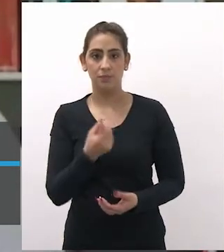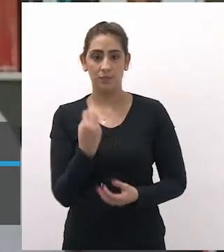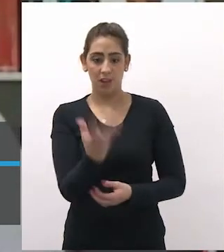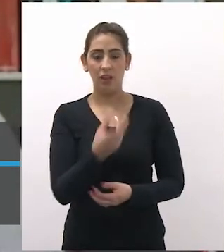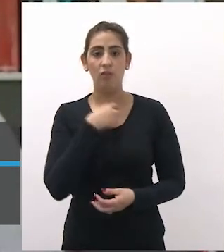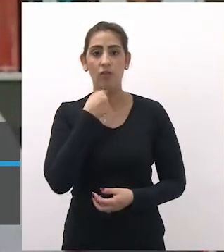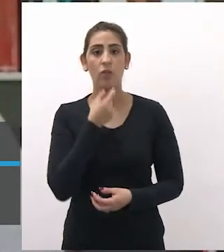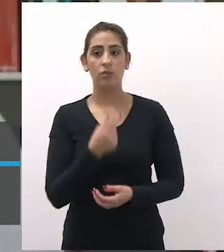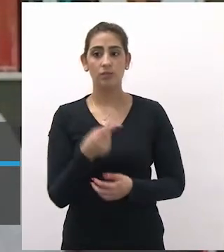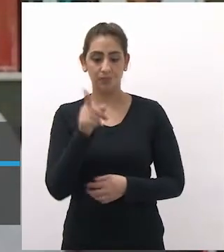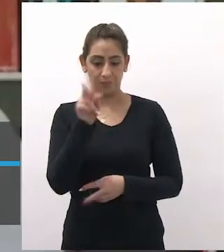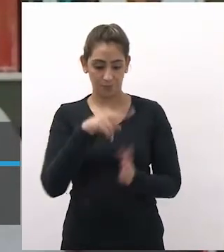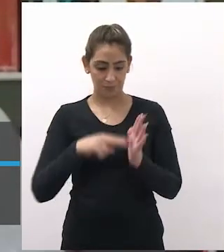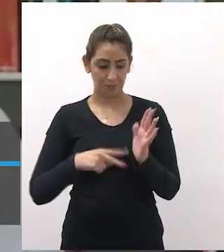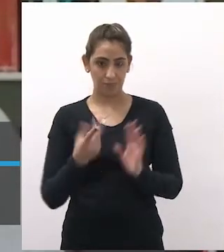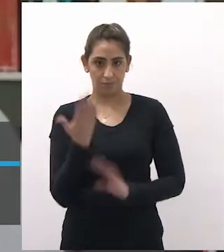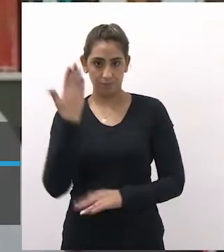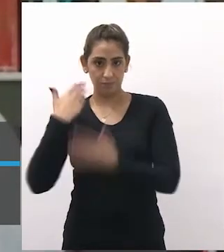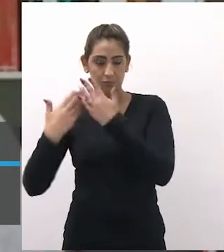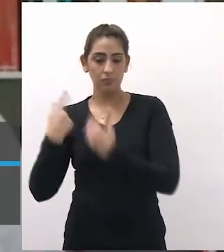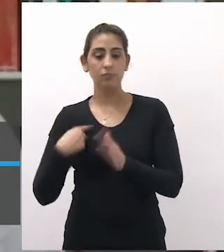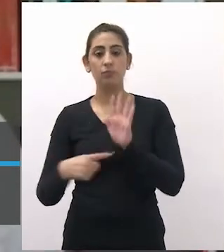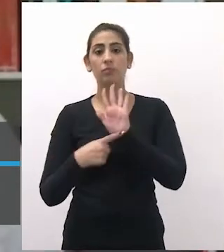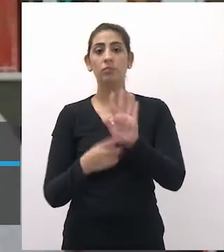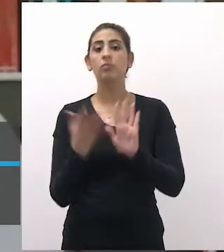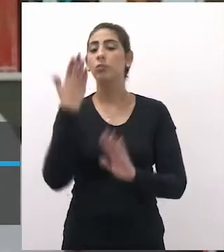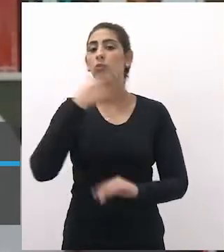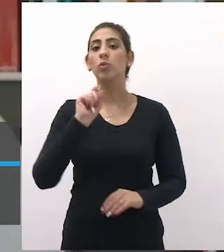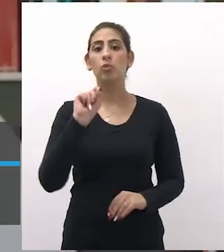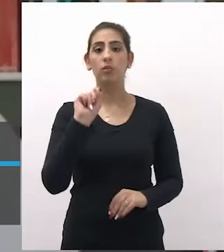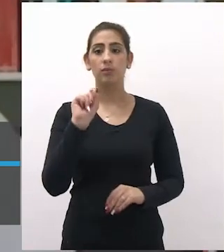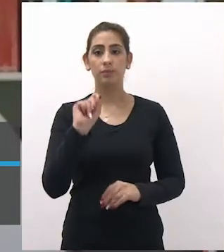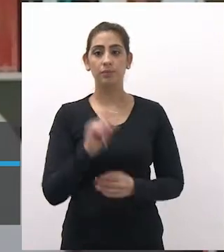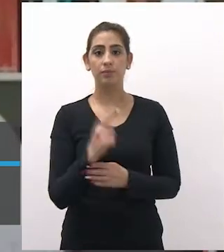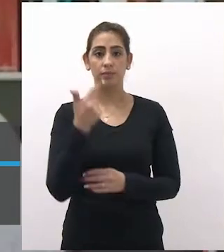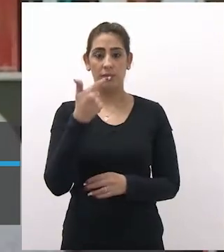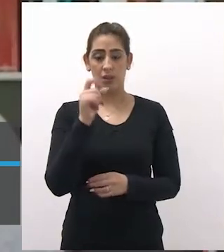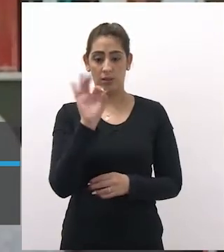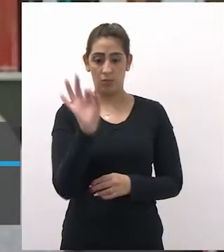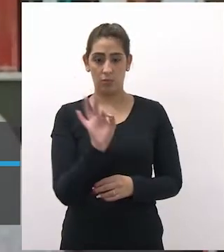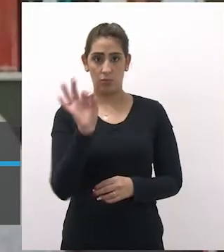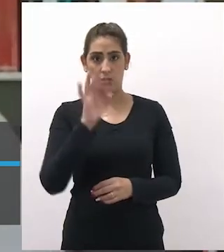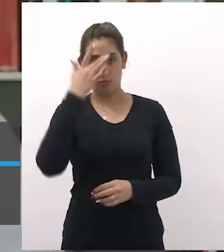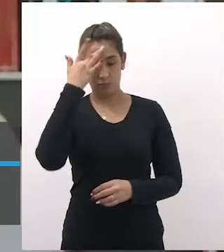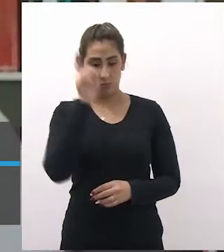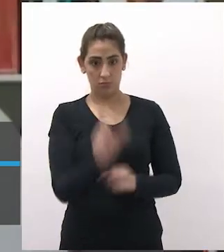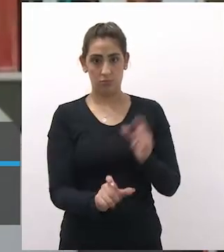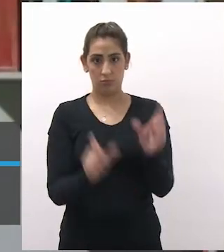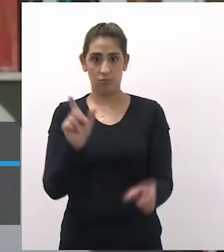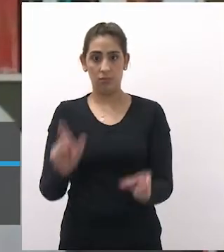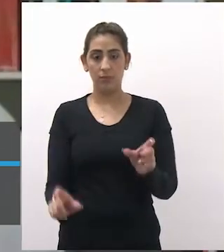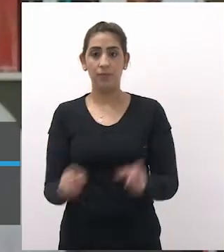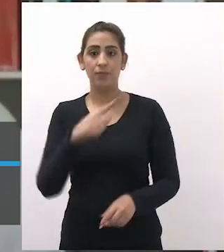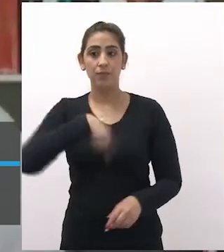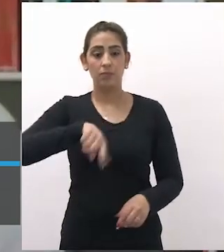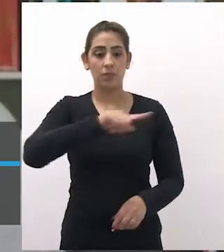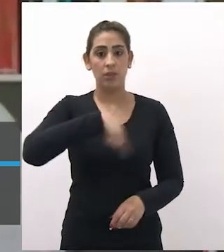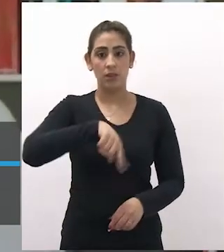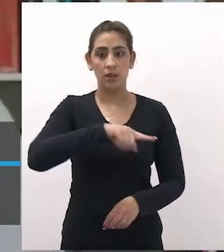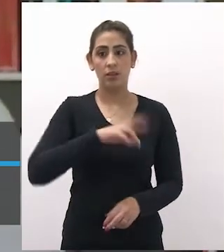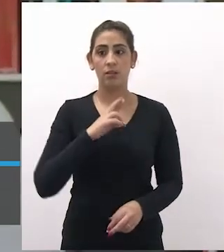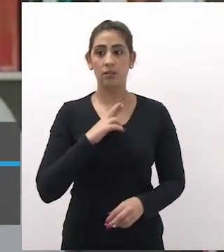recente comprovou que 70% das editoras mais fluentes do país, elas